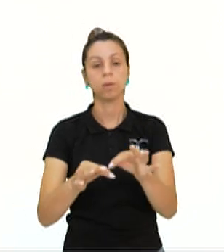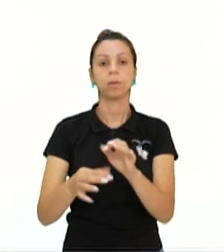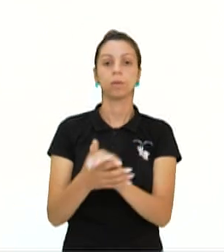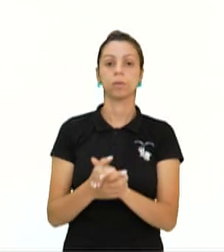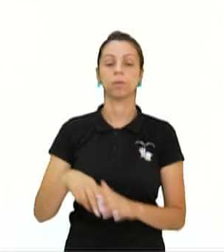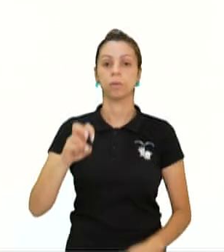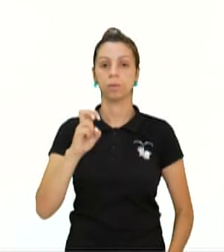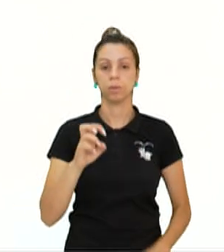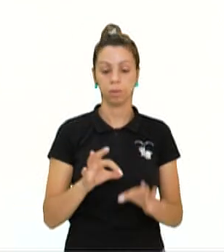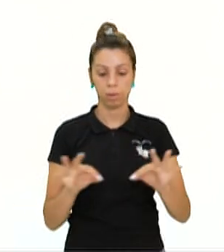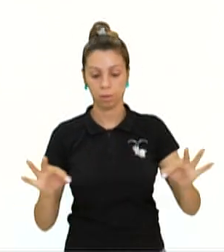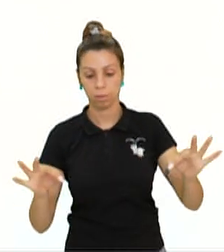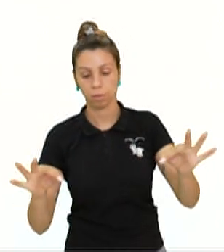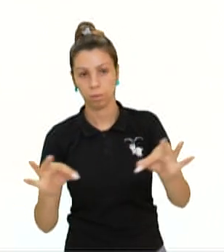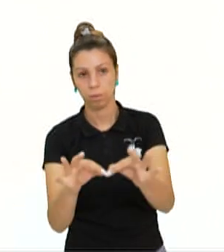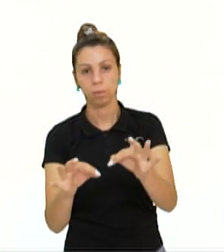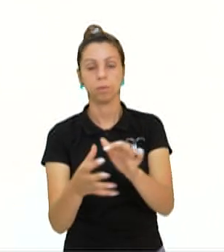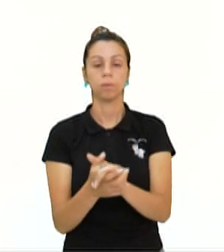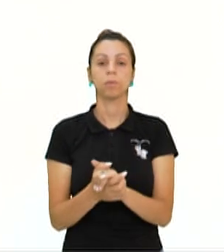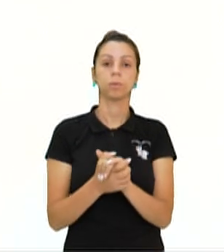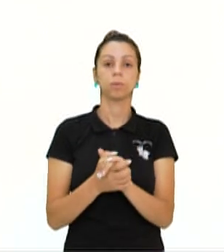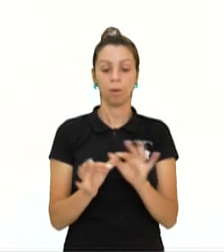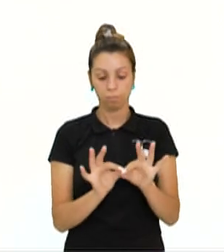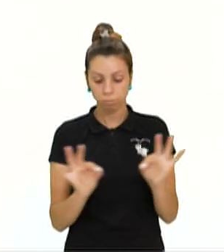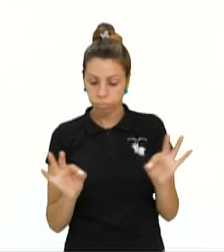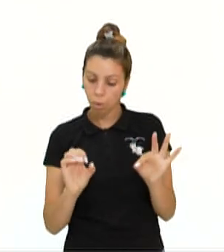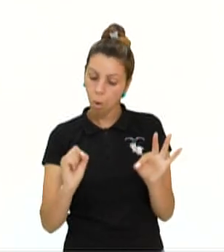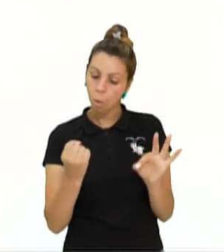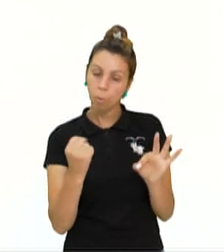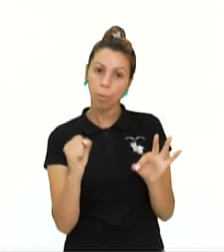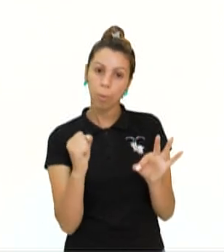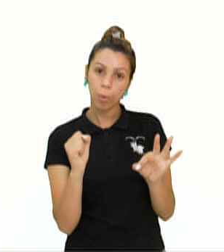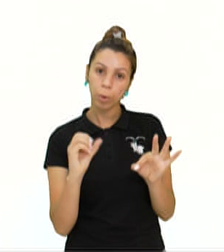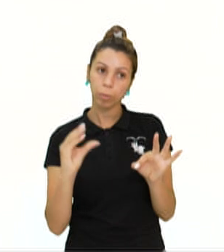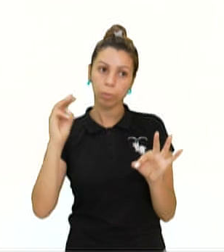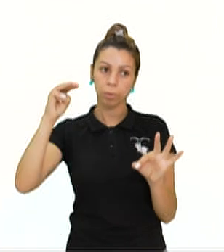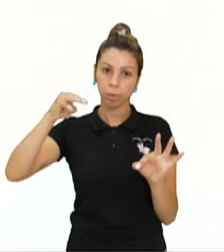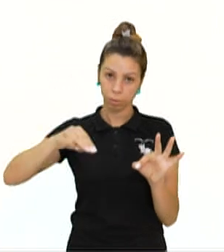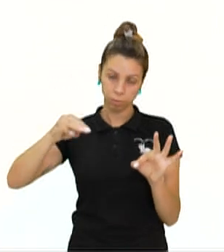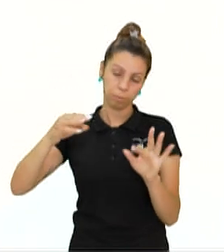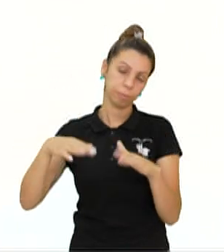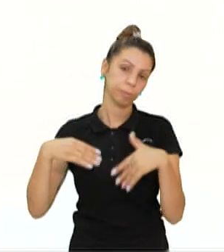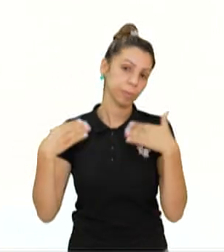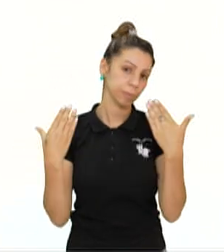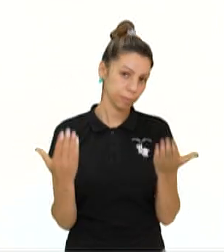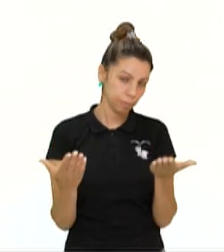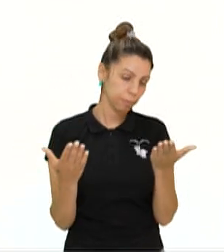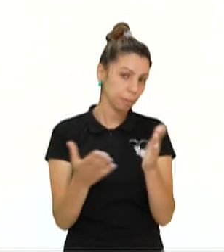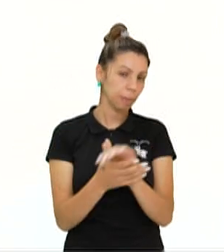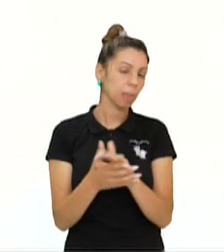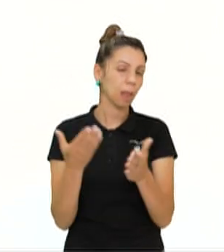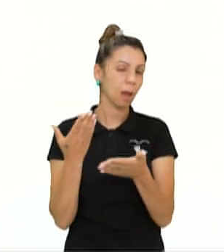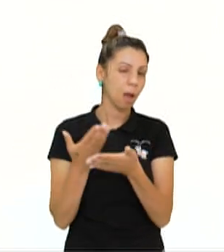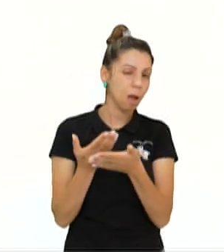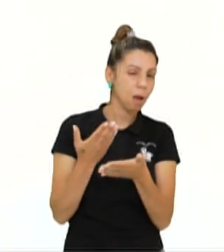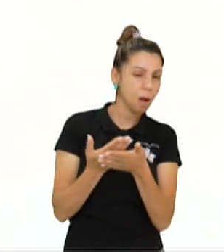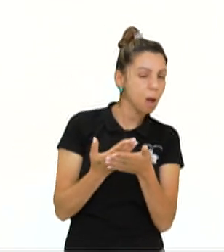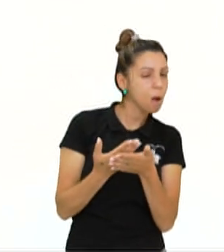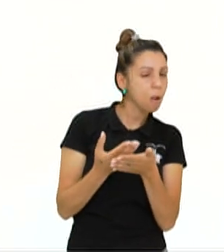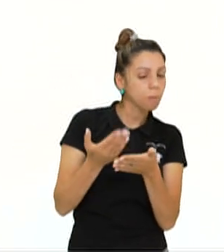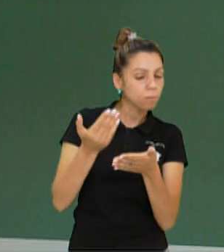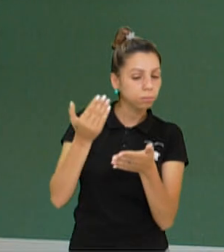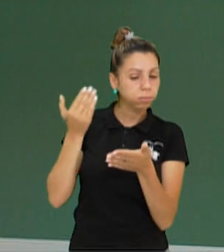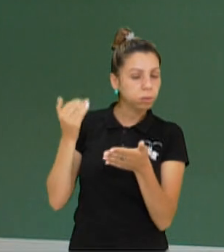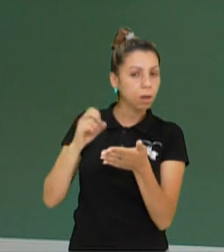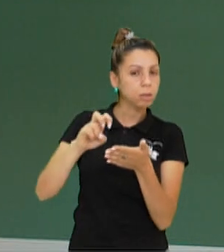com lados de 8 centímetros. E aí, lá pela aula 50,